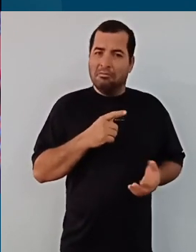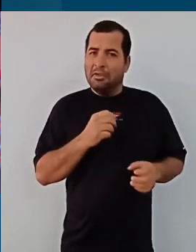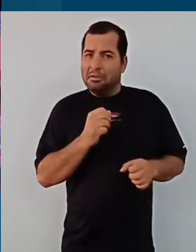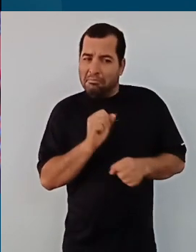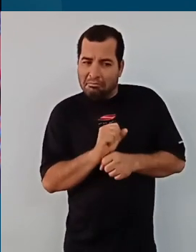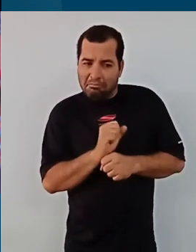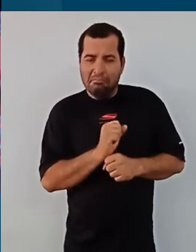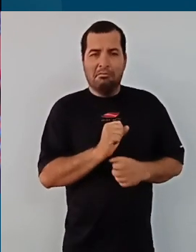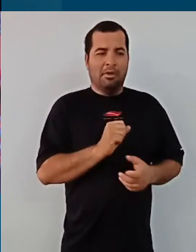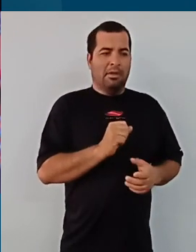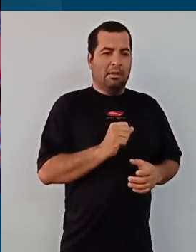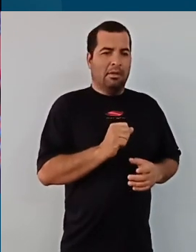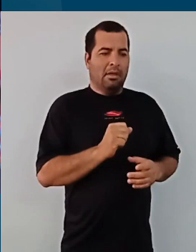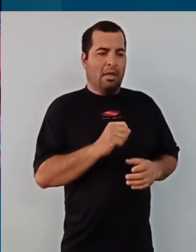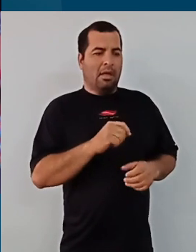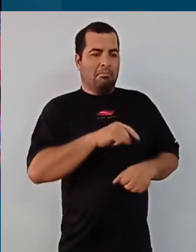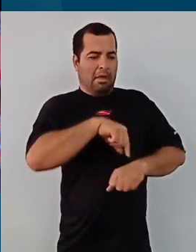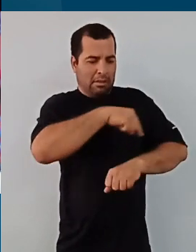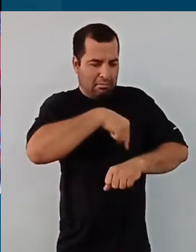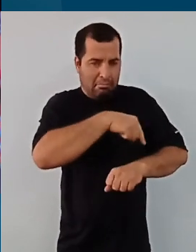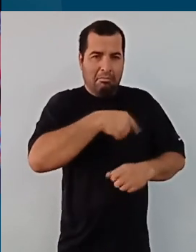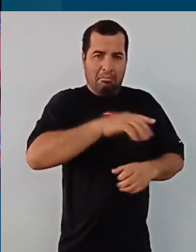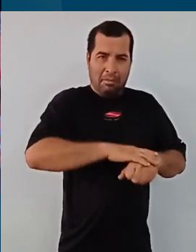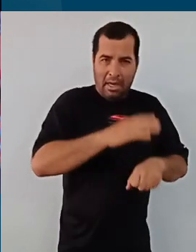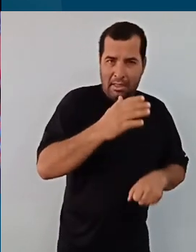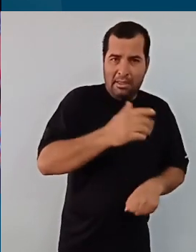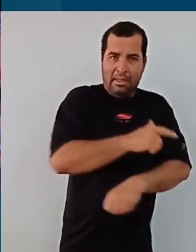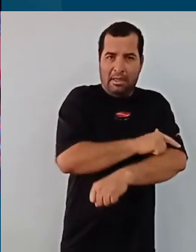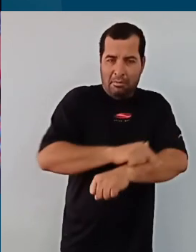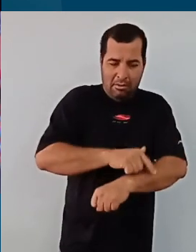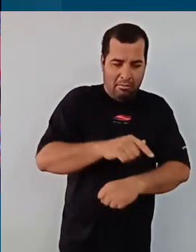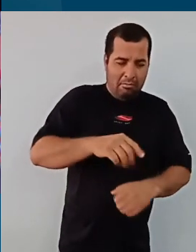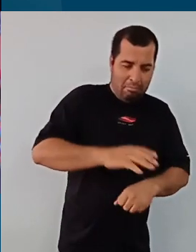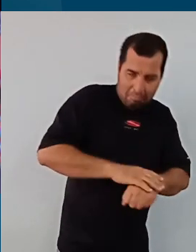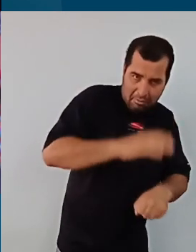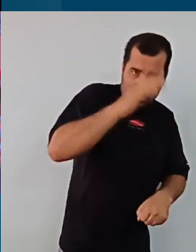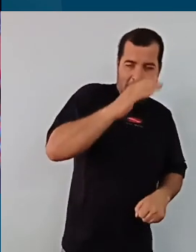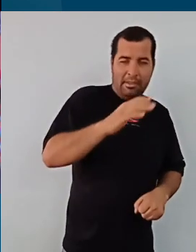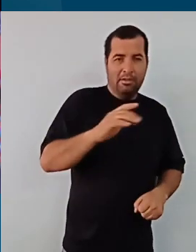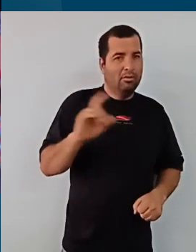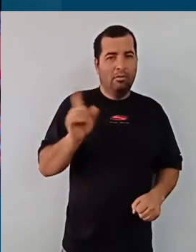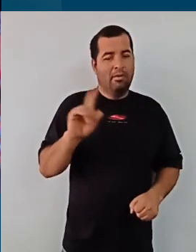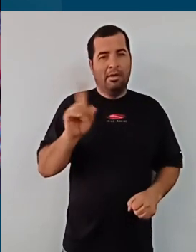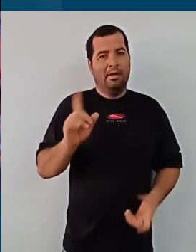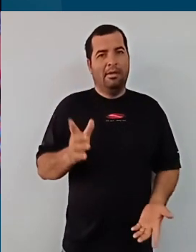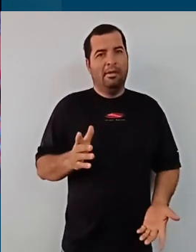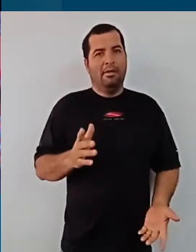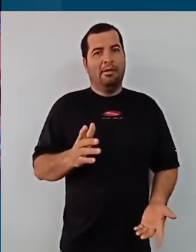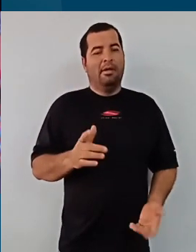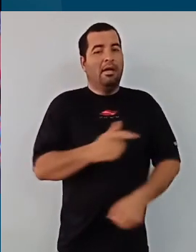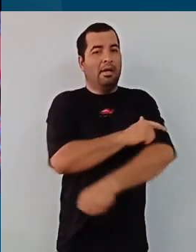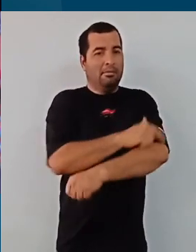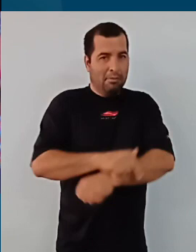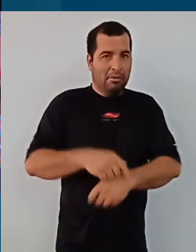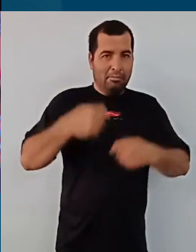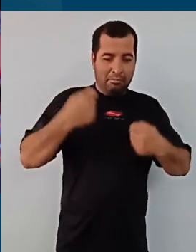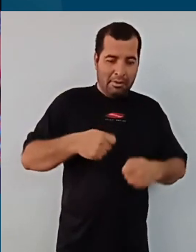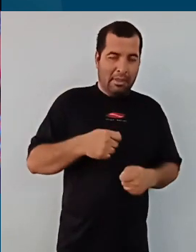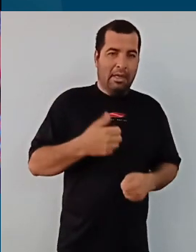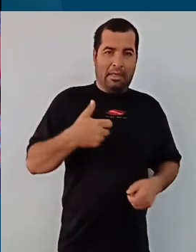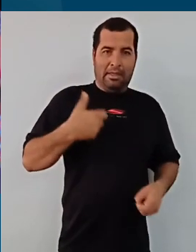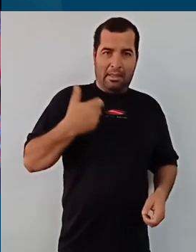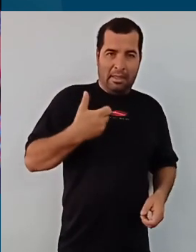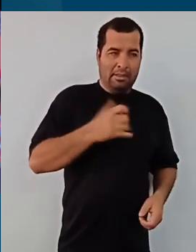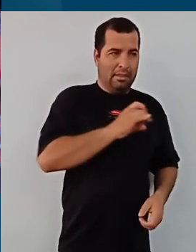geraria maior respeito, correspondia a ter maior respeito pelas idades da vida, no